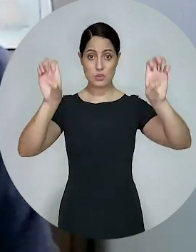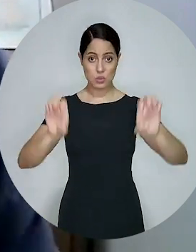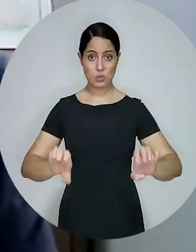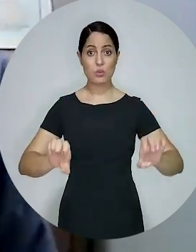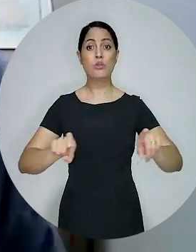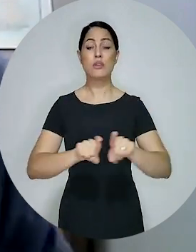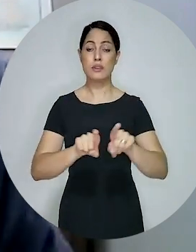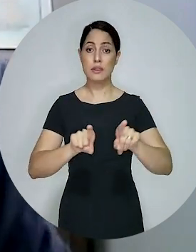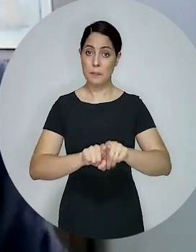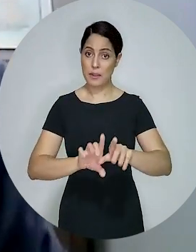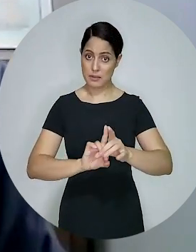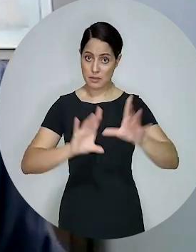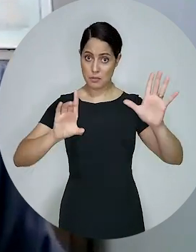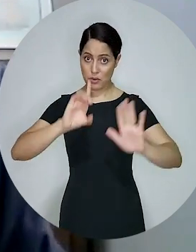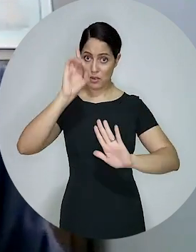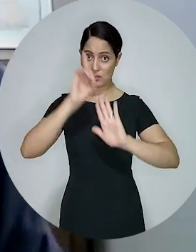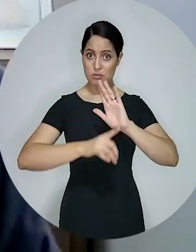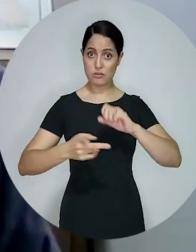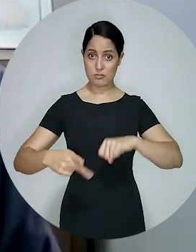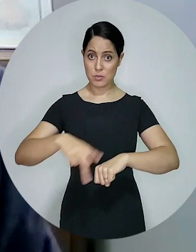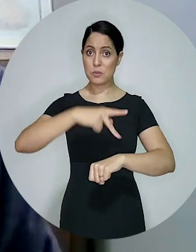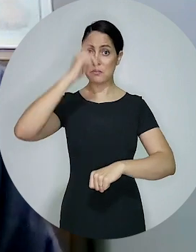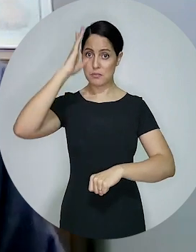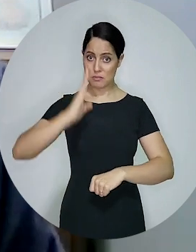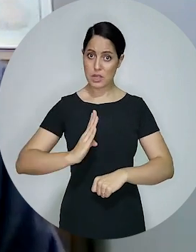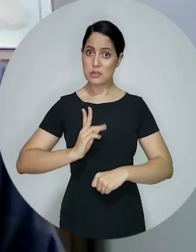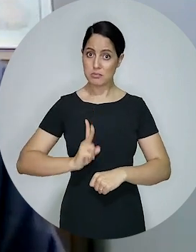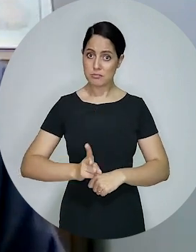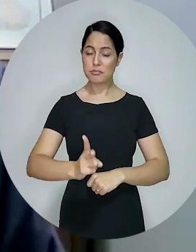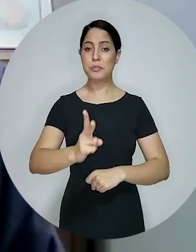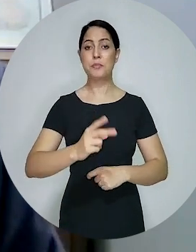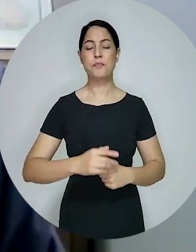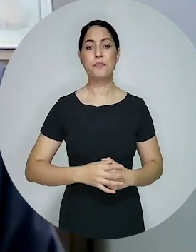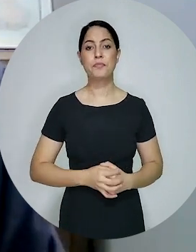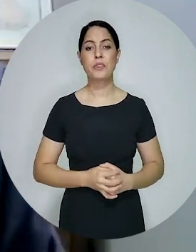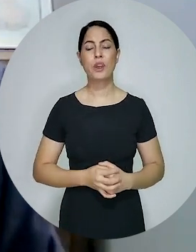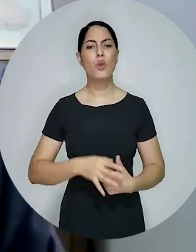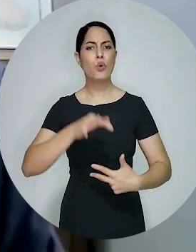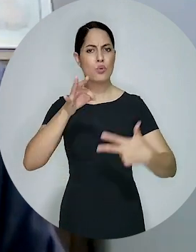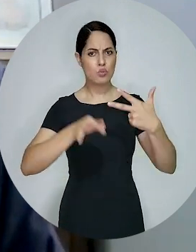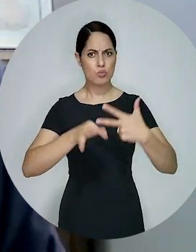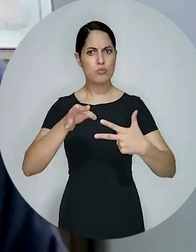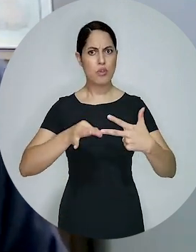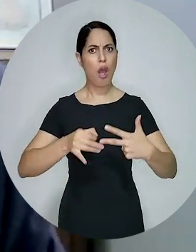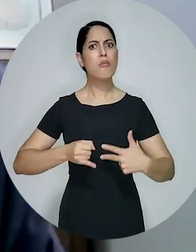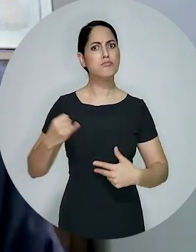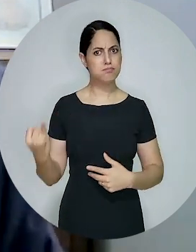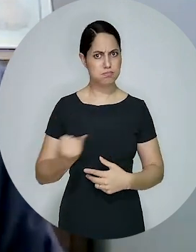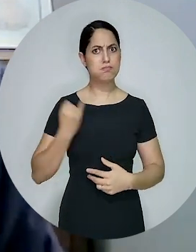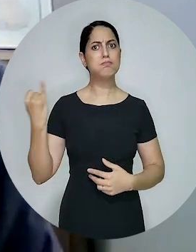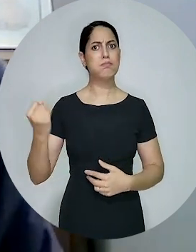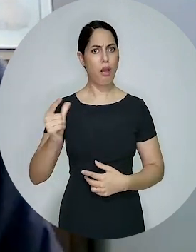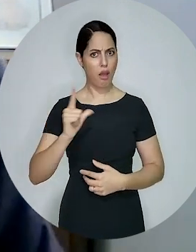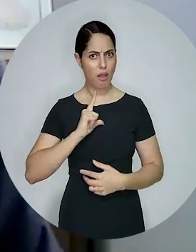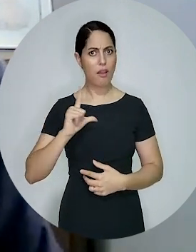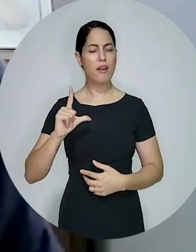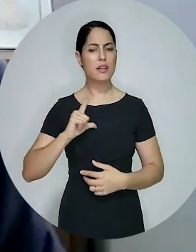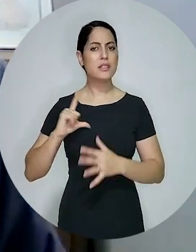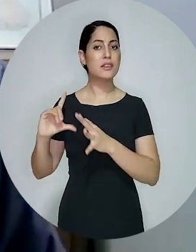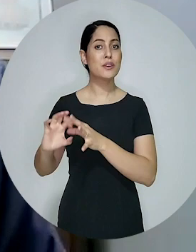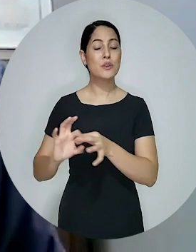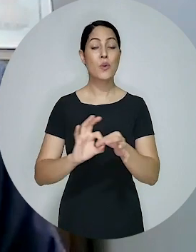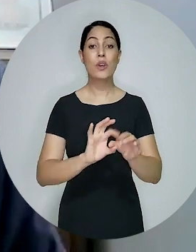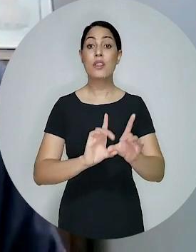e para a manutenção do Estado Democrático de Direito. O Poder Judiciário tem uma importância muito grande